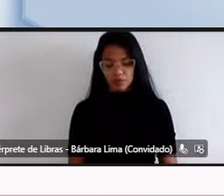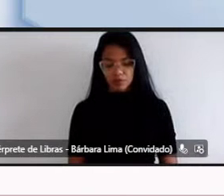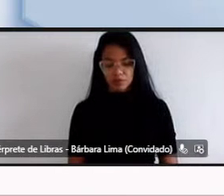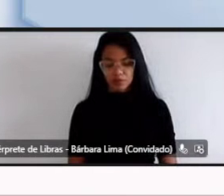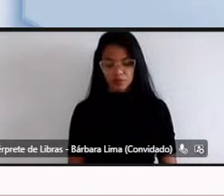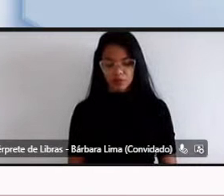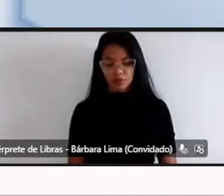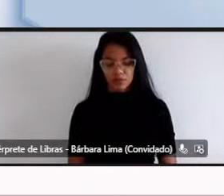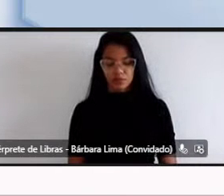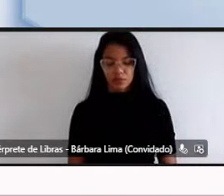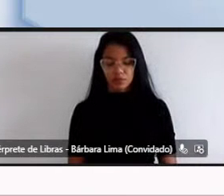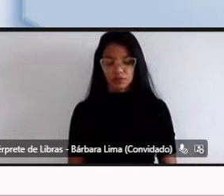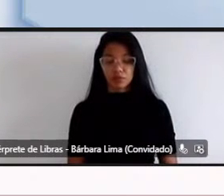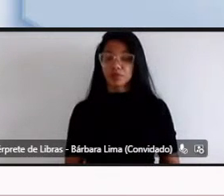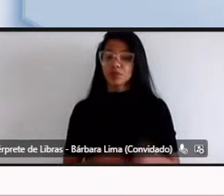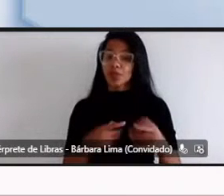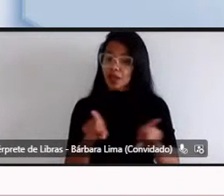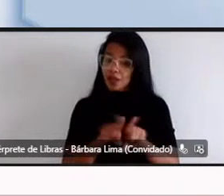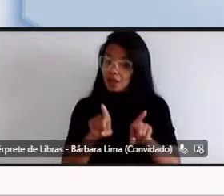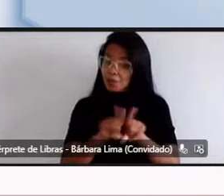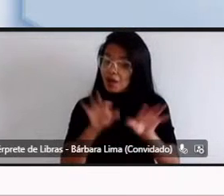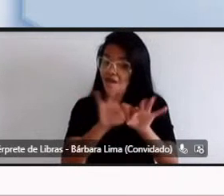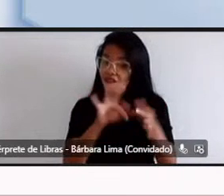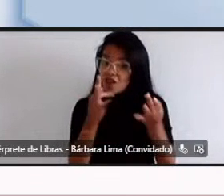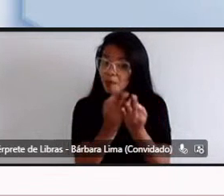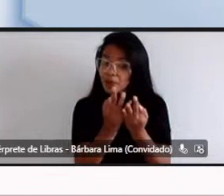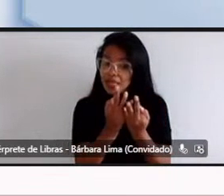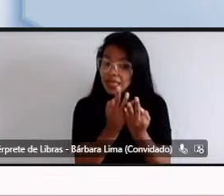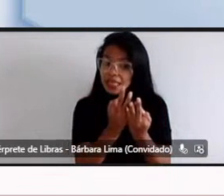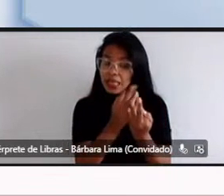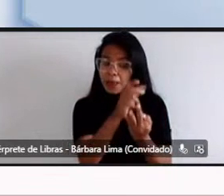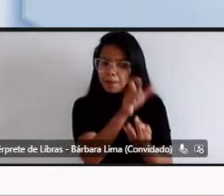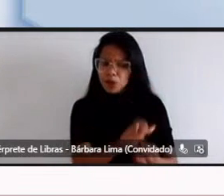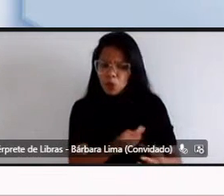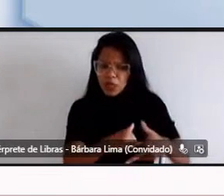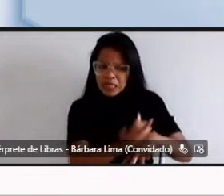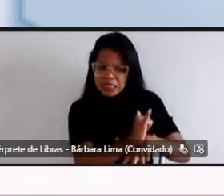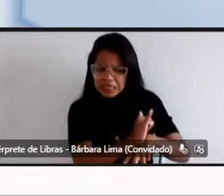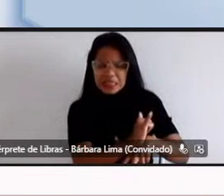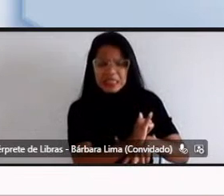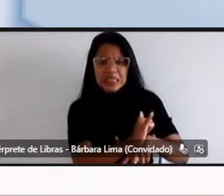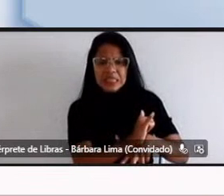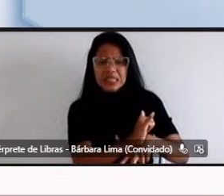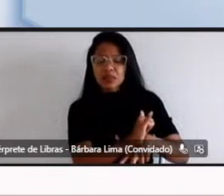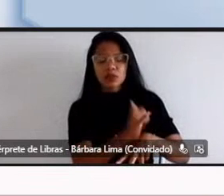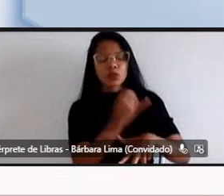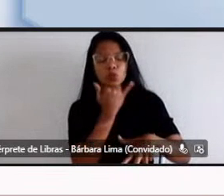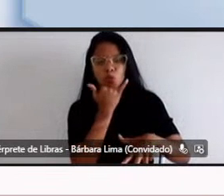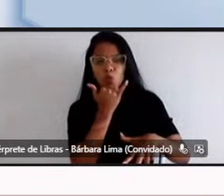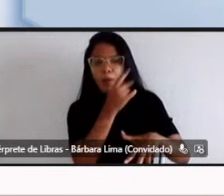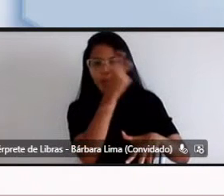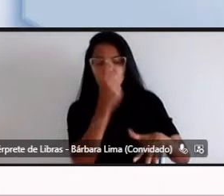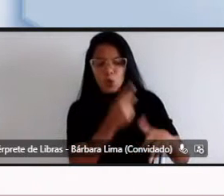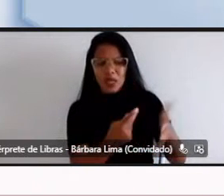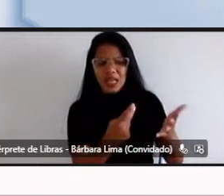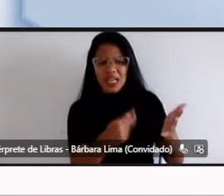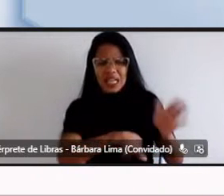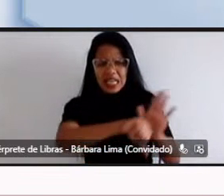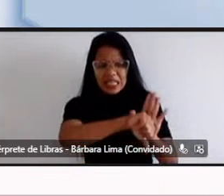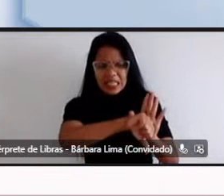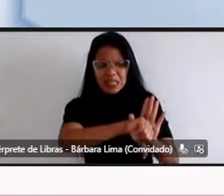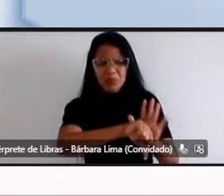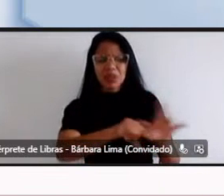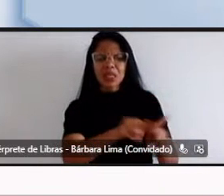a família desse ofensor vão lidar por conta do crime com vergonha e com outros sentimentos negativos